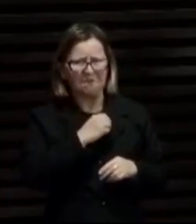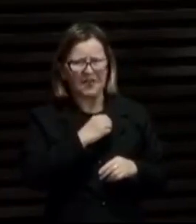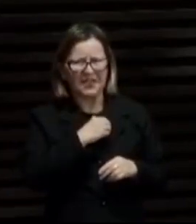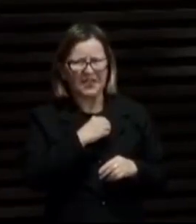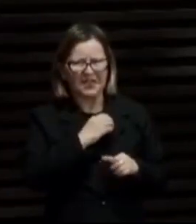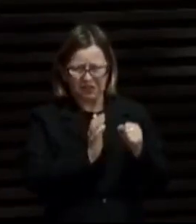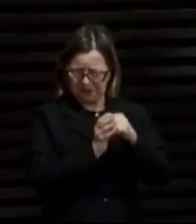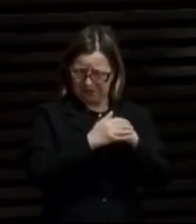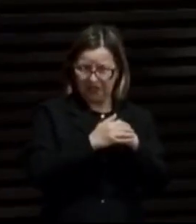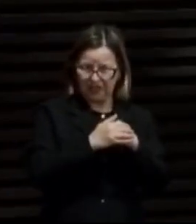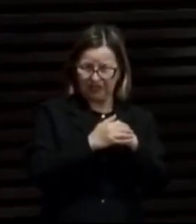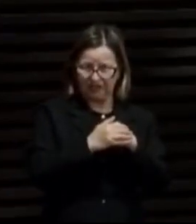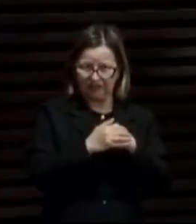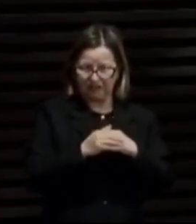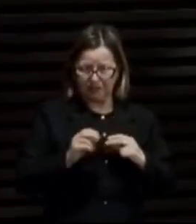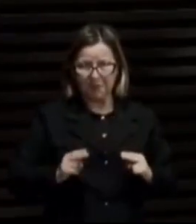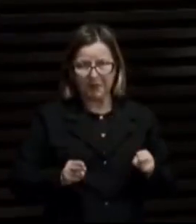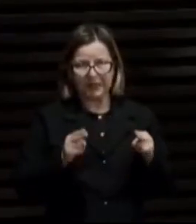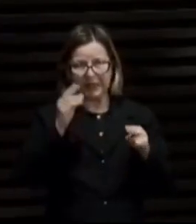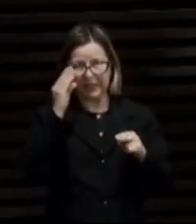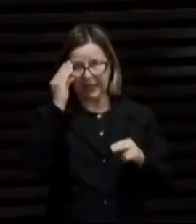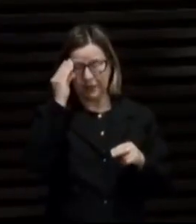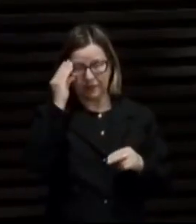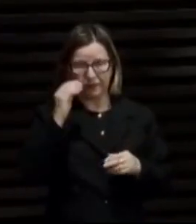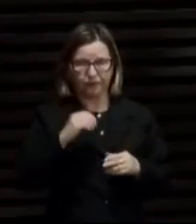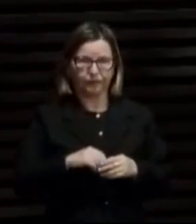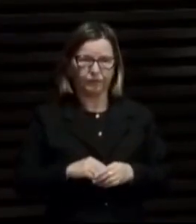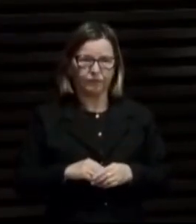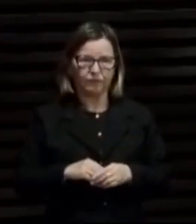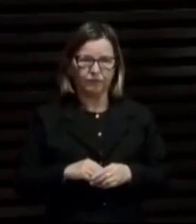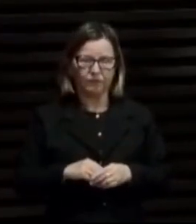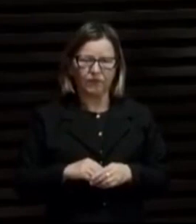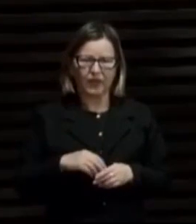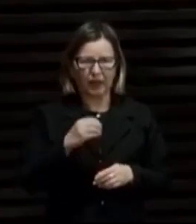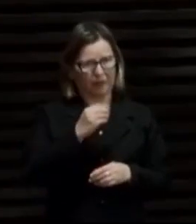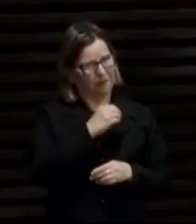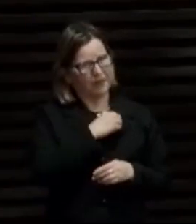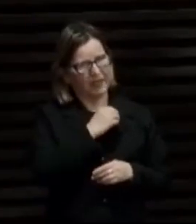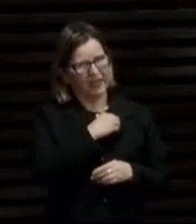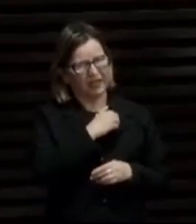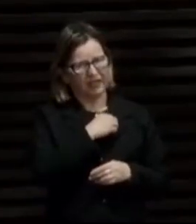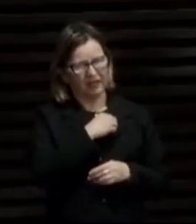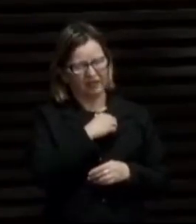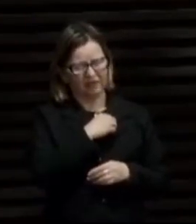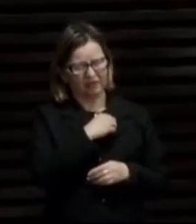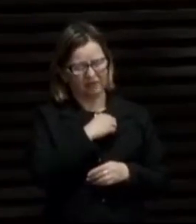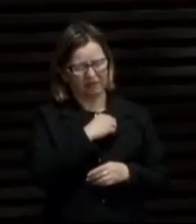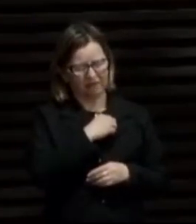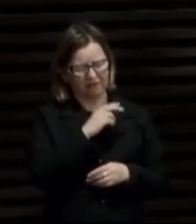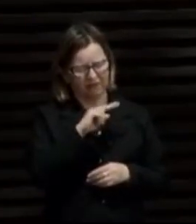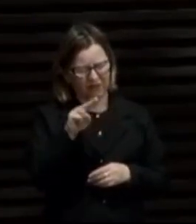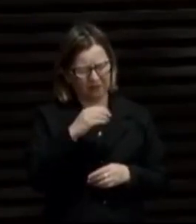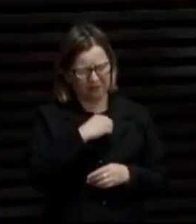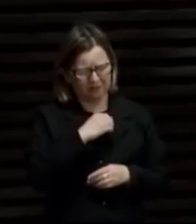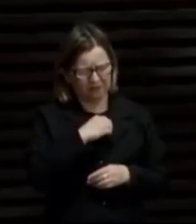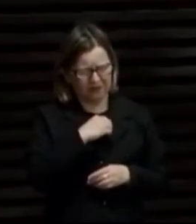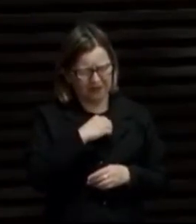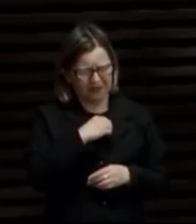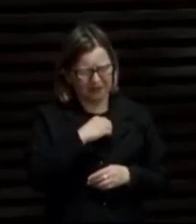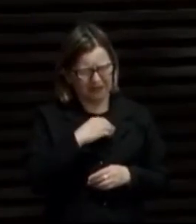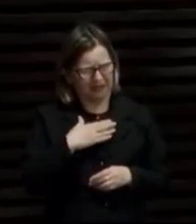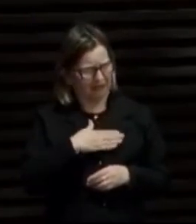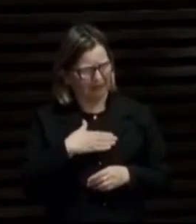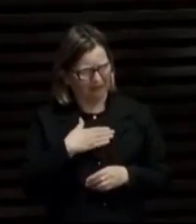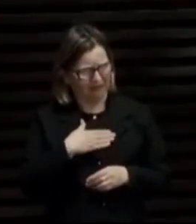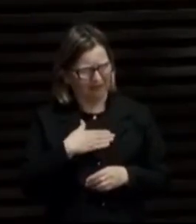que permanecem e que nós damos trela, uns chamam de pecado, como que é o pecado de estimação, né?